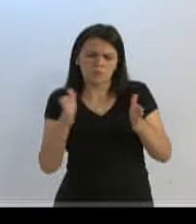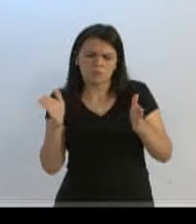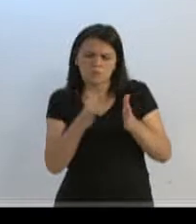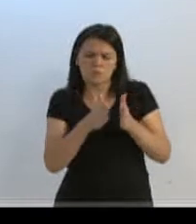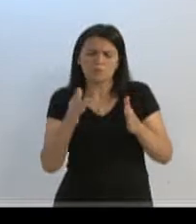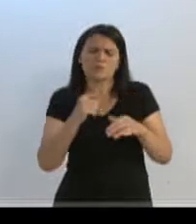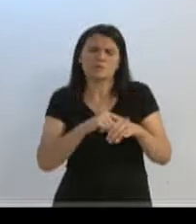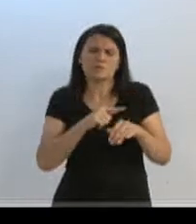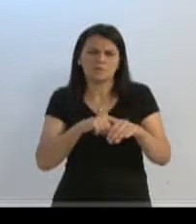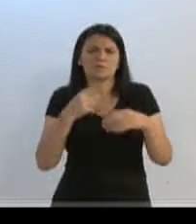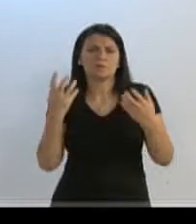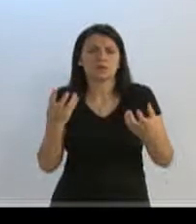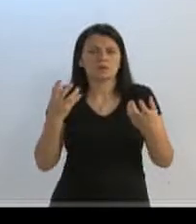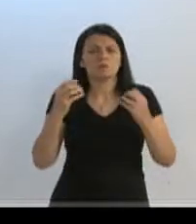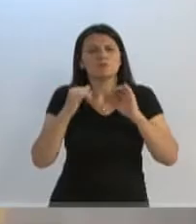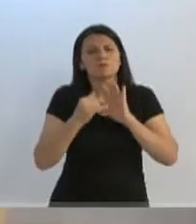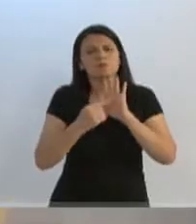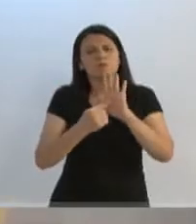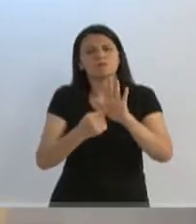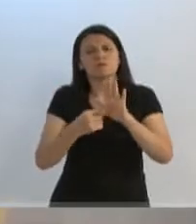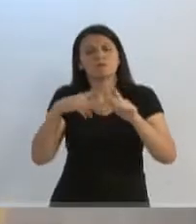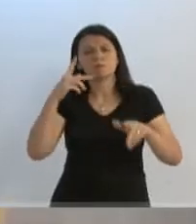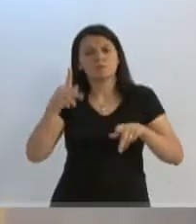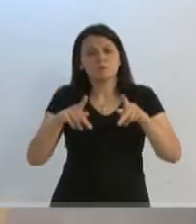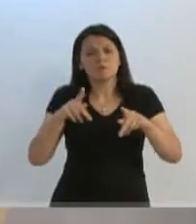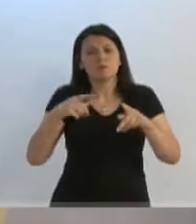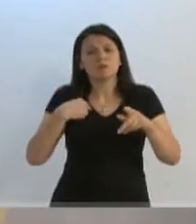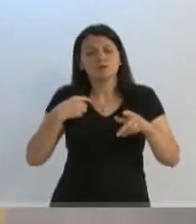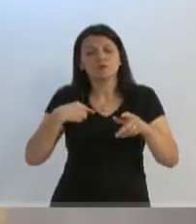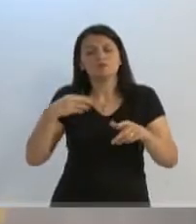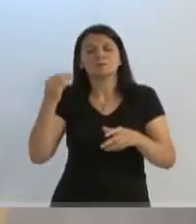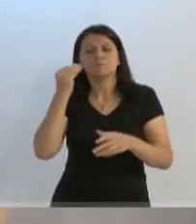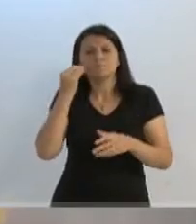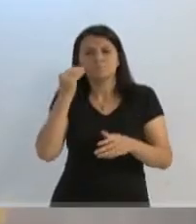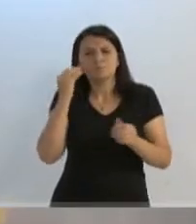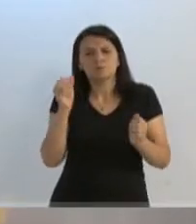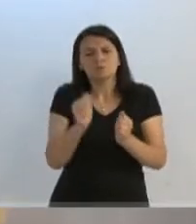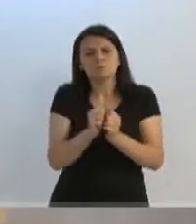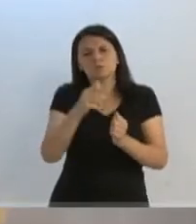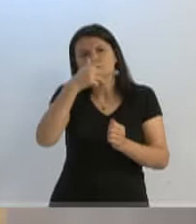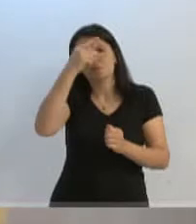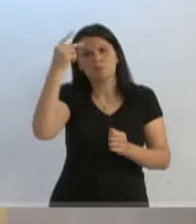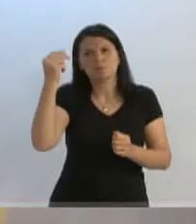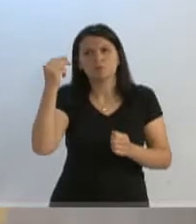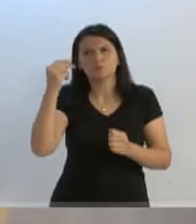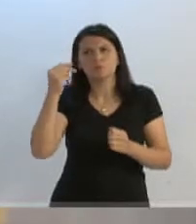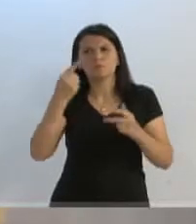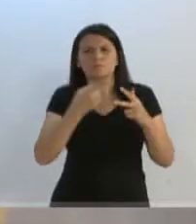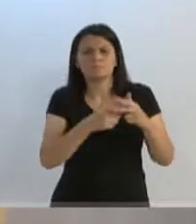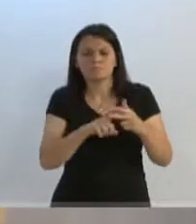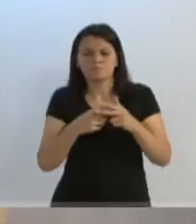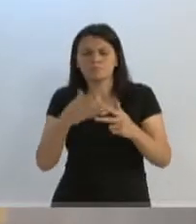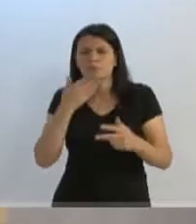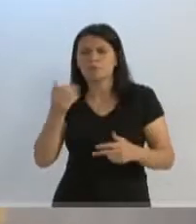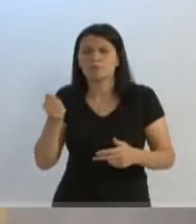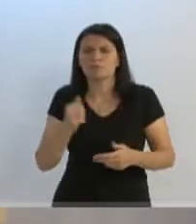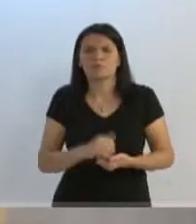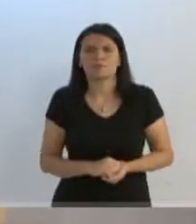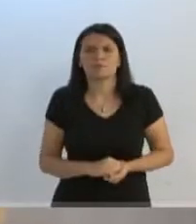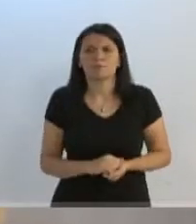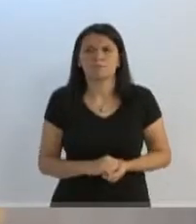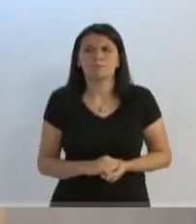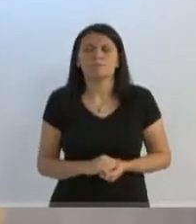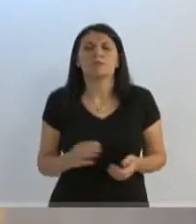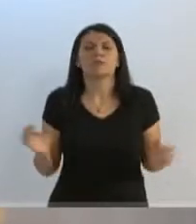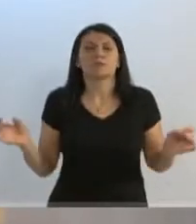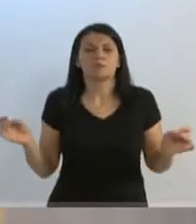e nós queremos deixar claro para a população que nós estamos buscando junto ao poder público estas melhorias e pra finalizar